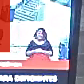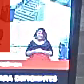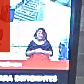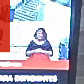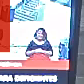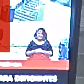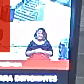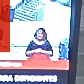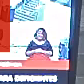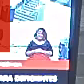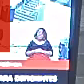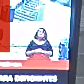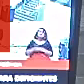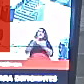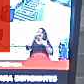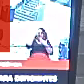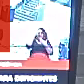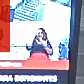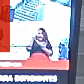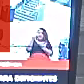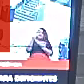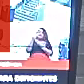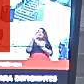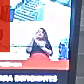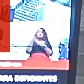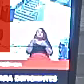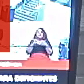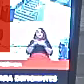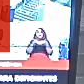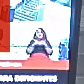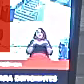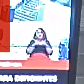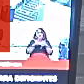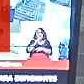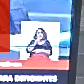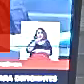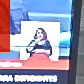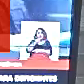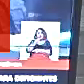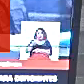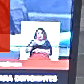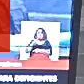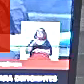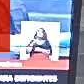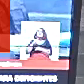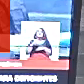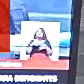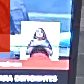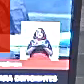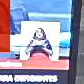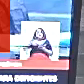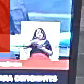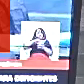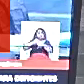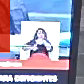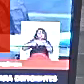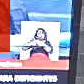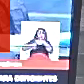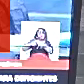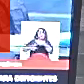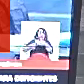Agradeço as palavras sábias do professor Wendel e gostaria de dizer que nós vamos trabalhar sim.